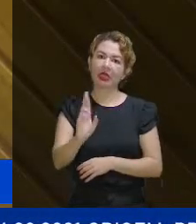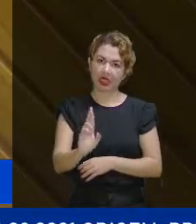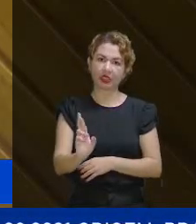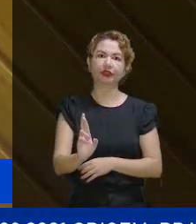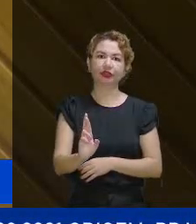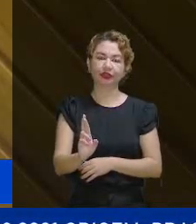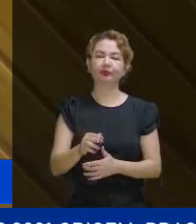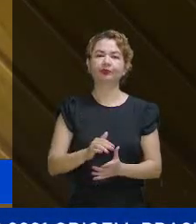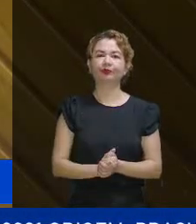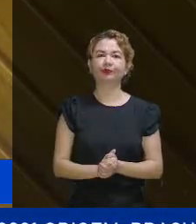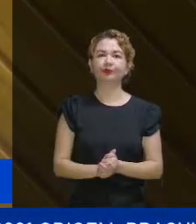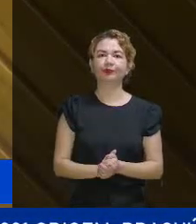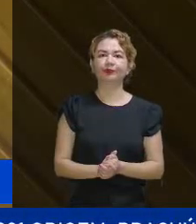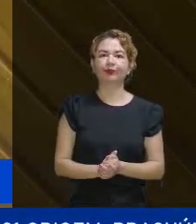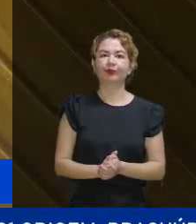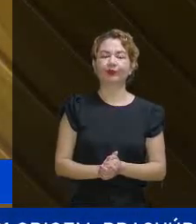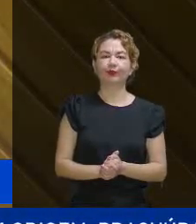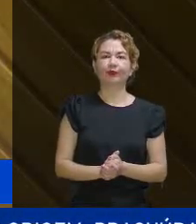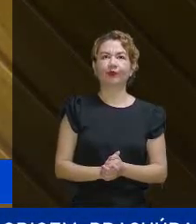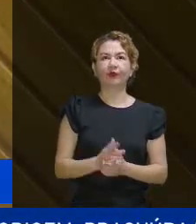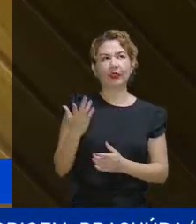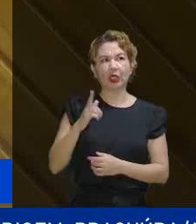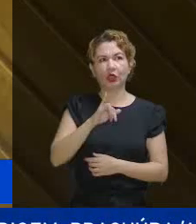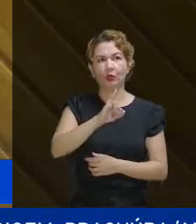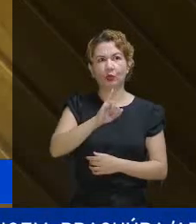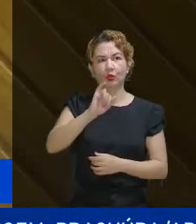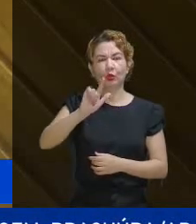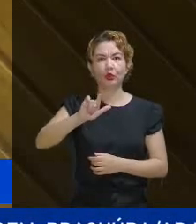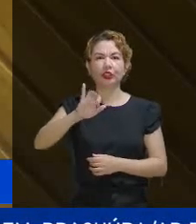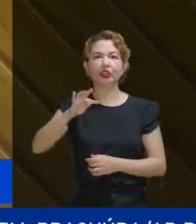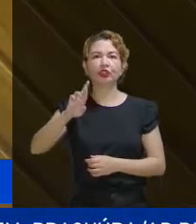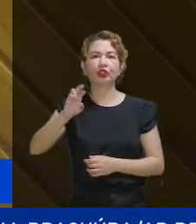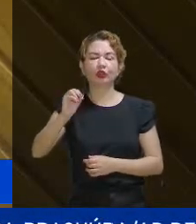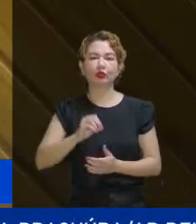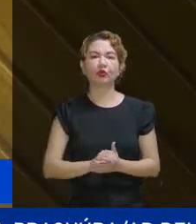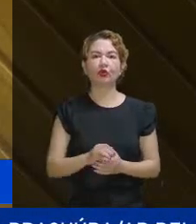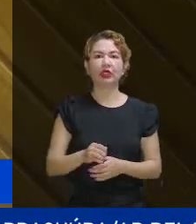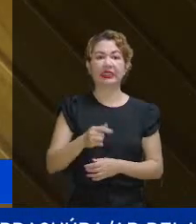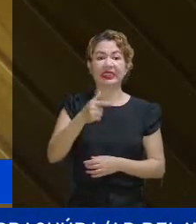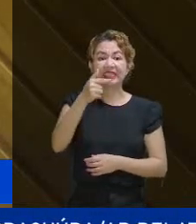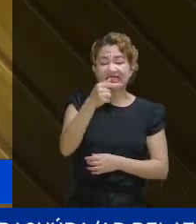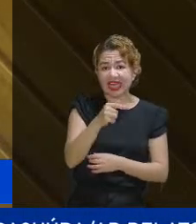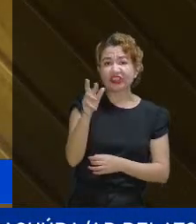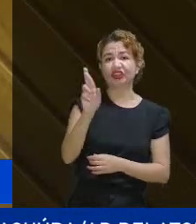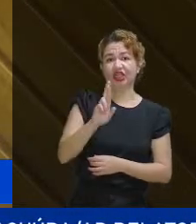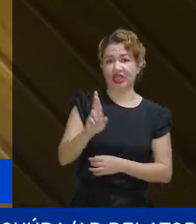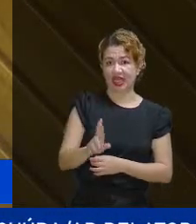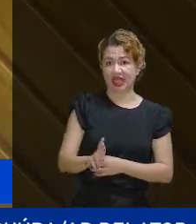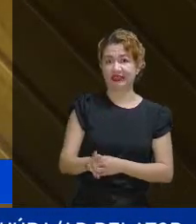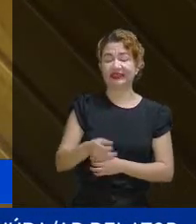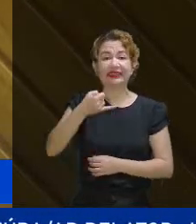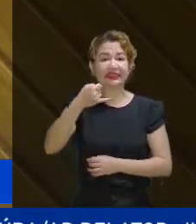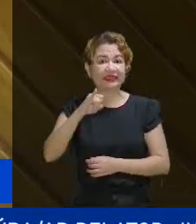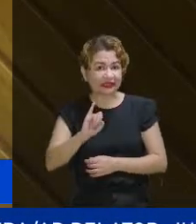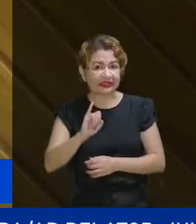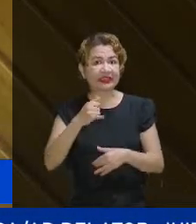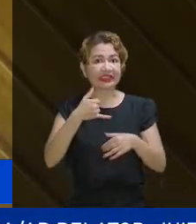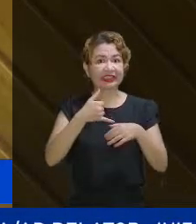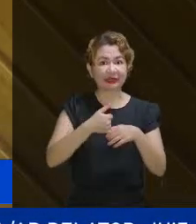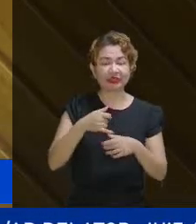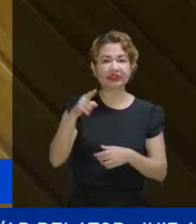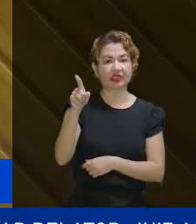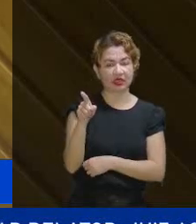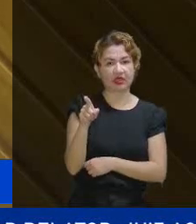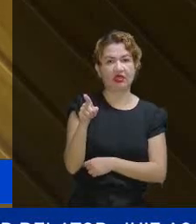2.450, onde o litro de combustível naquele município ele custa R$ 7,00. Se ela for abastecer e lá